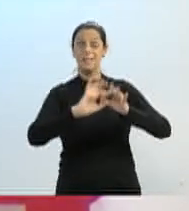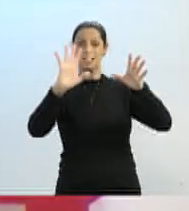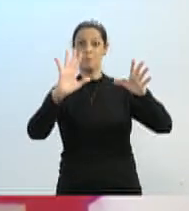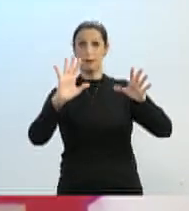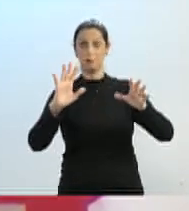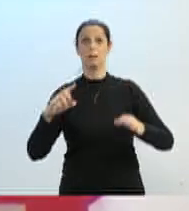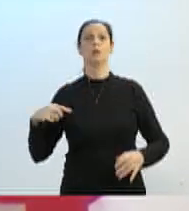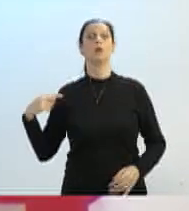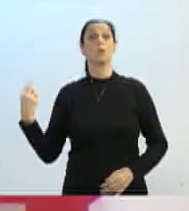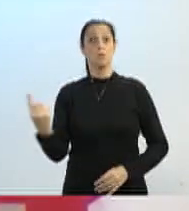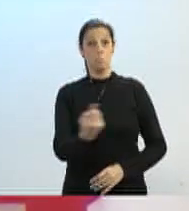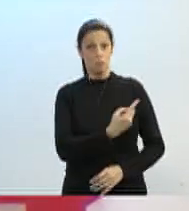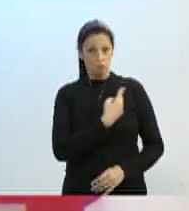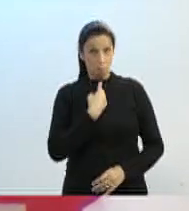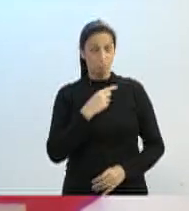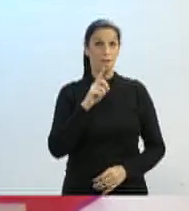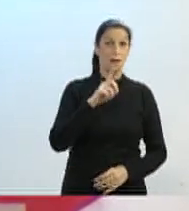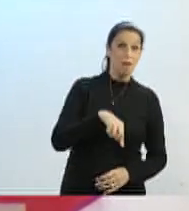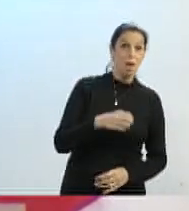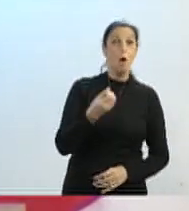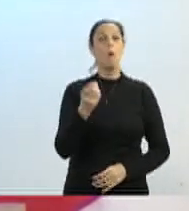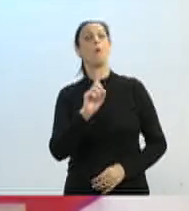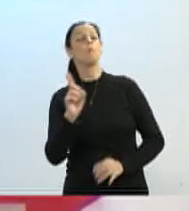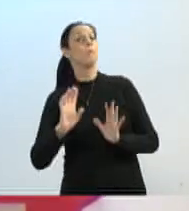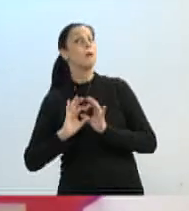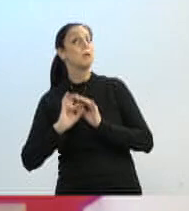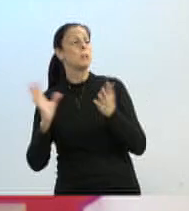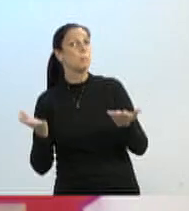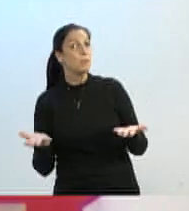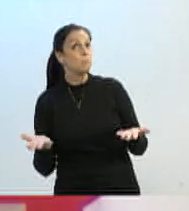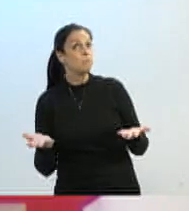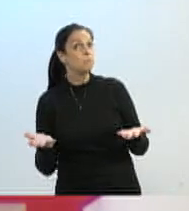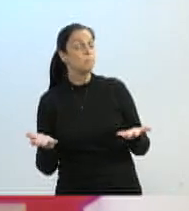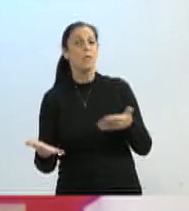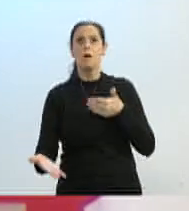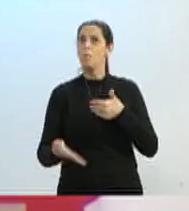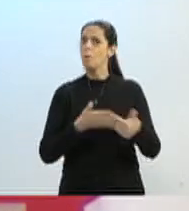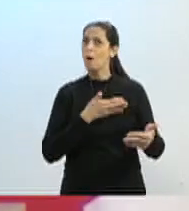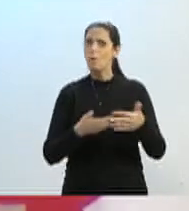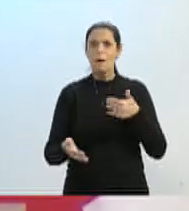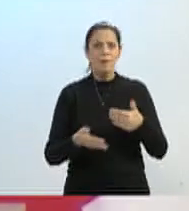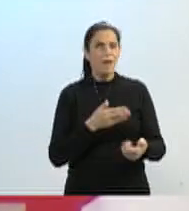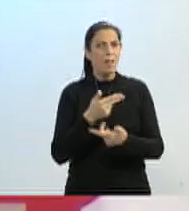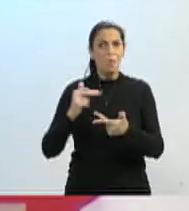nós não somos livres. E que qualquer